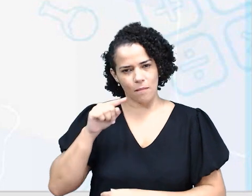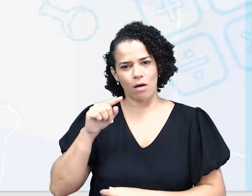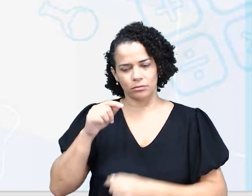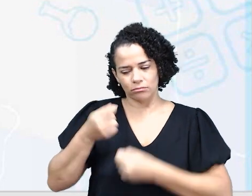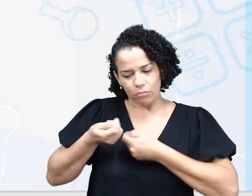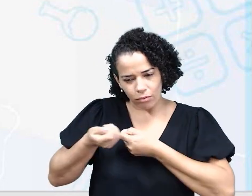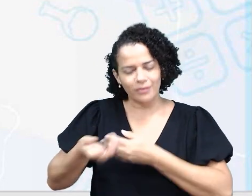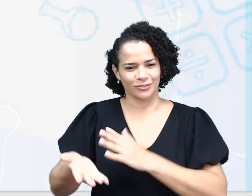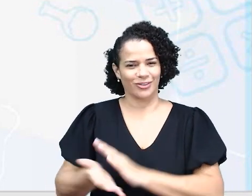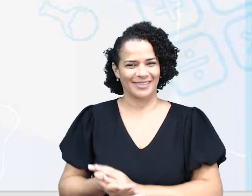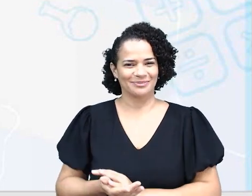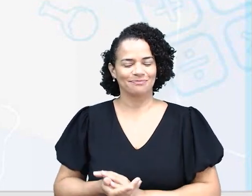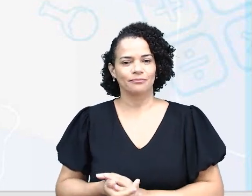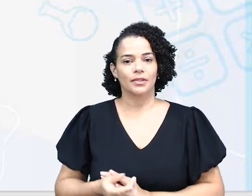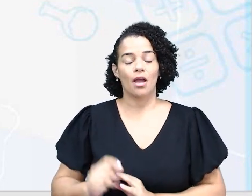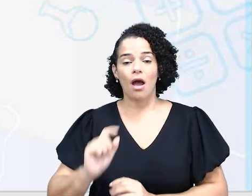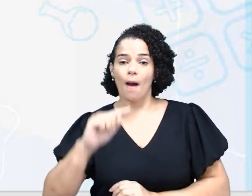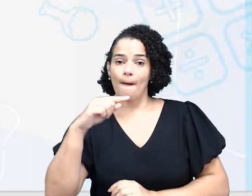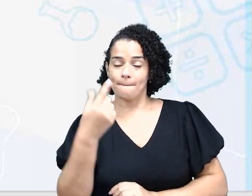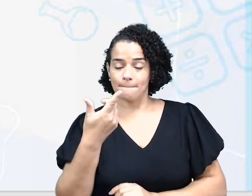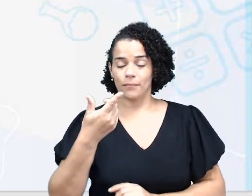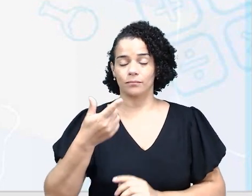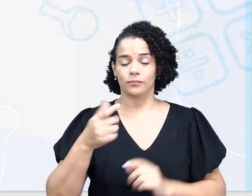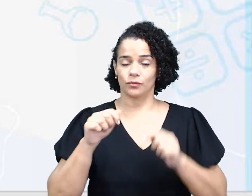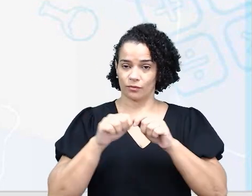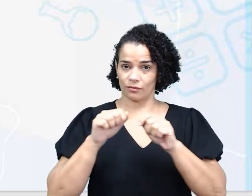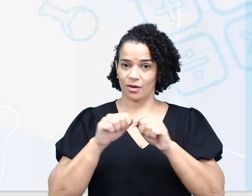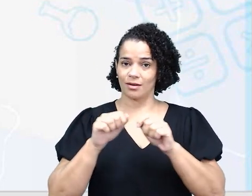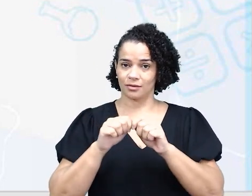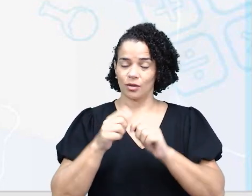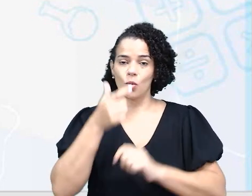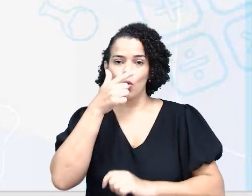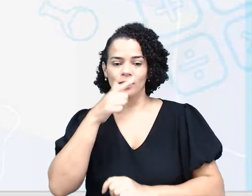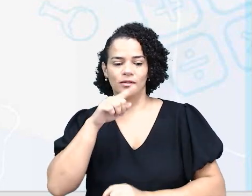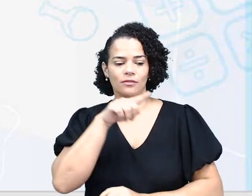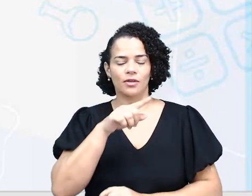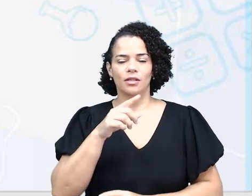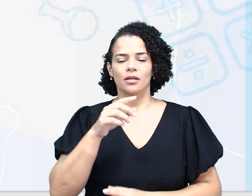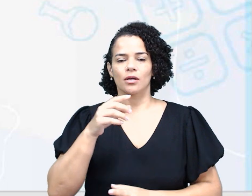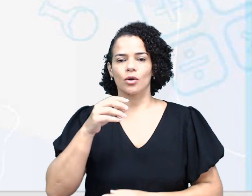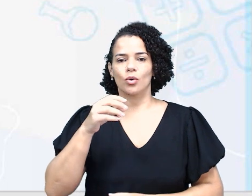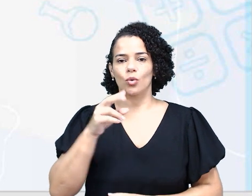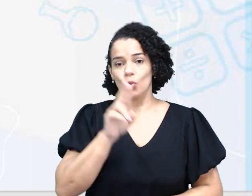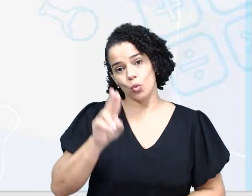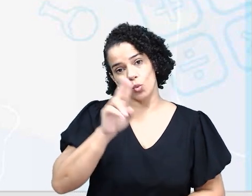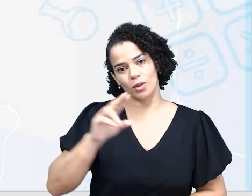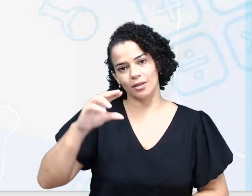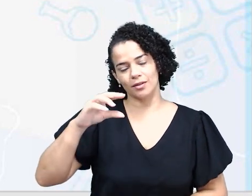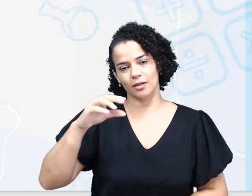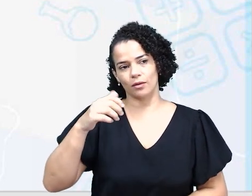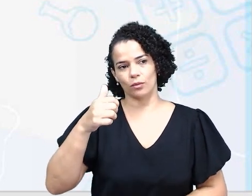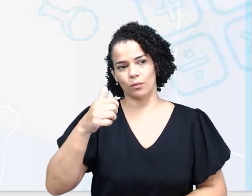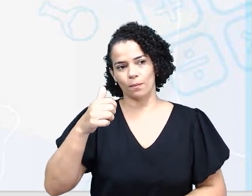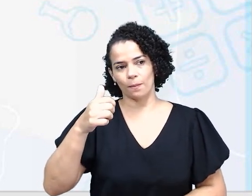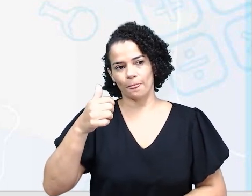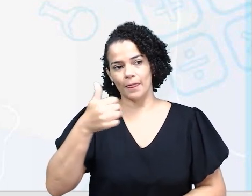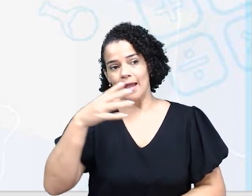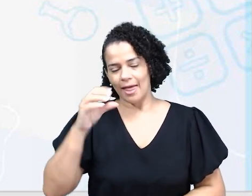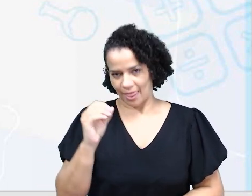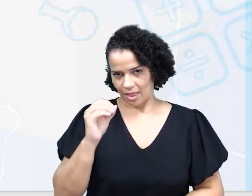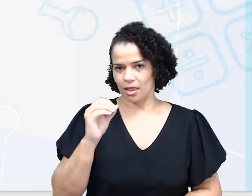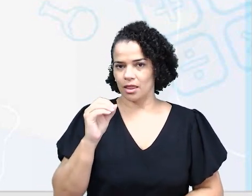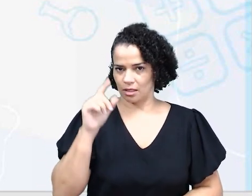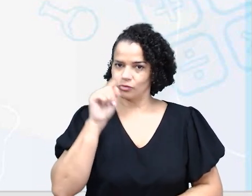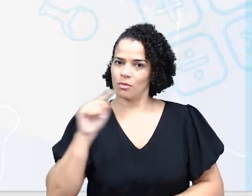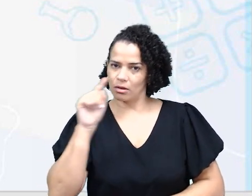A próxima construção que eu vou fazer, eu consigo fazer ela usando 10 bolinhas. A próxima, eu